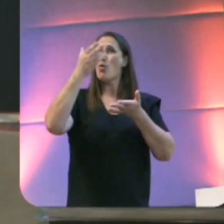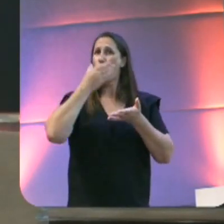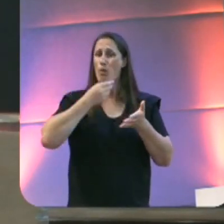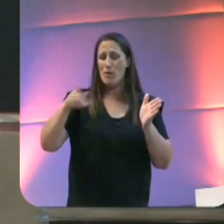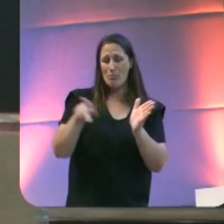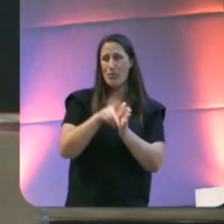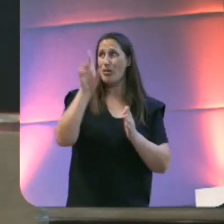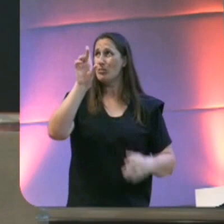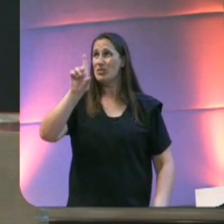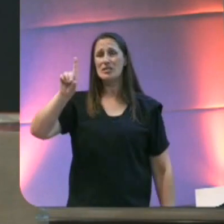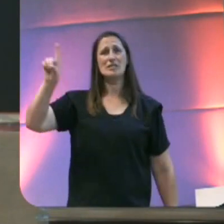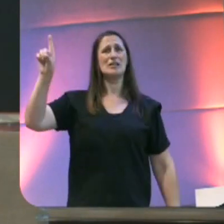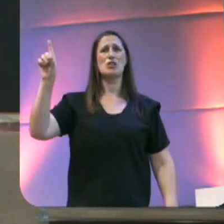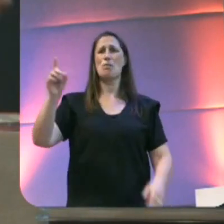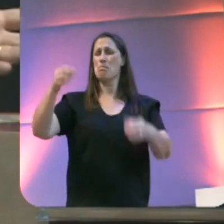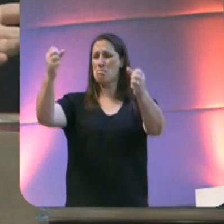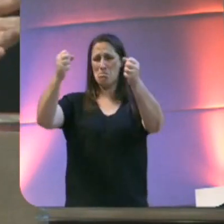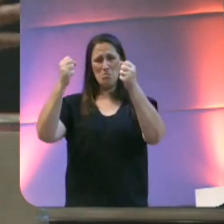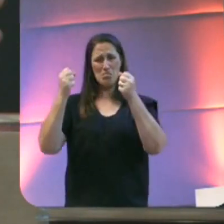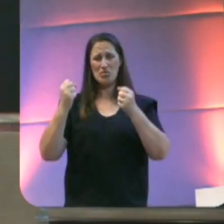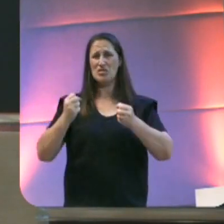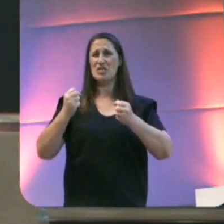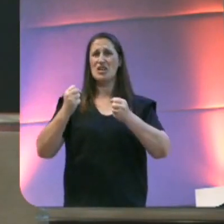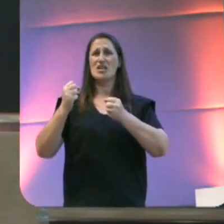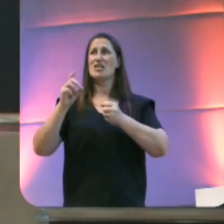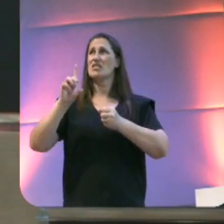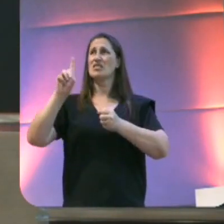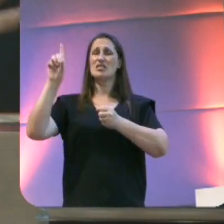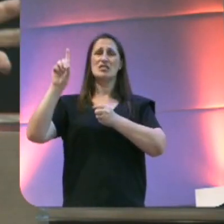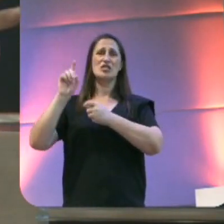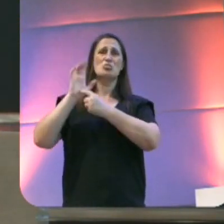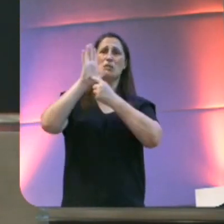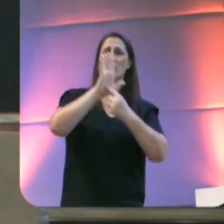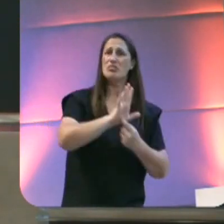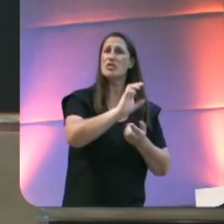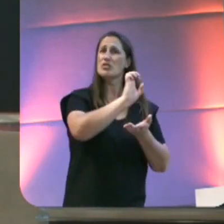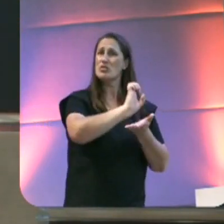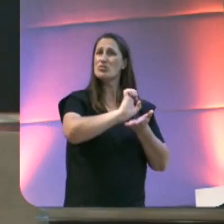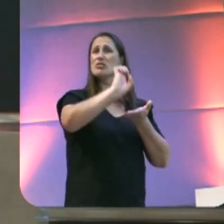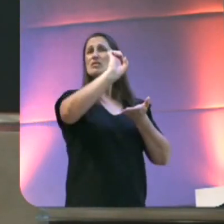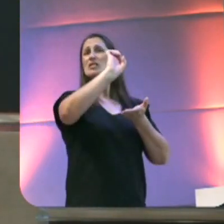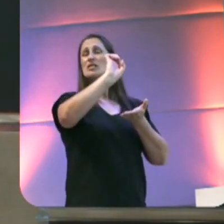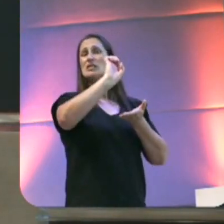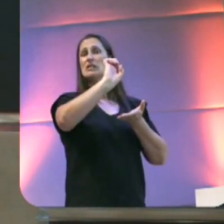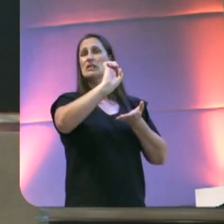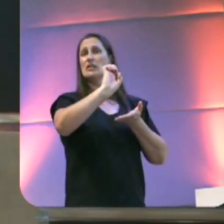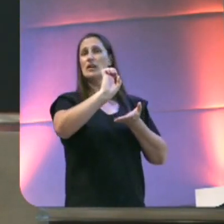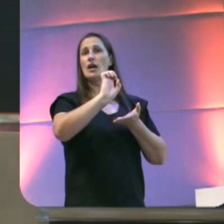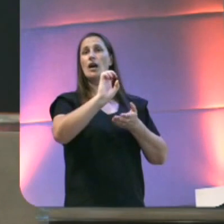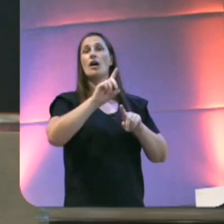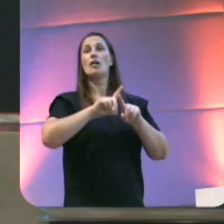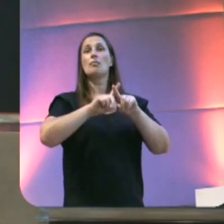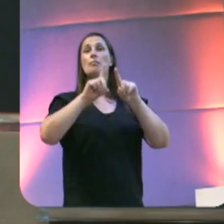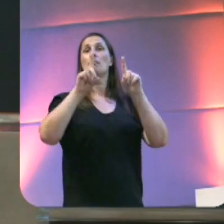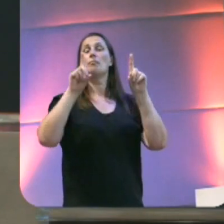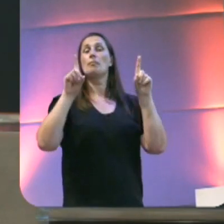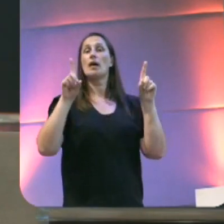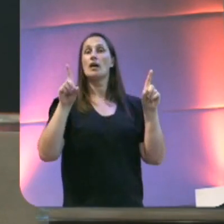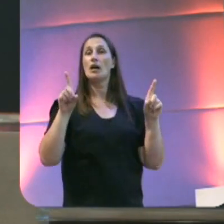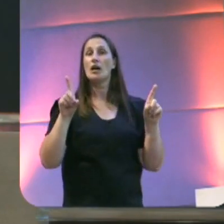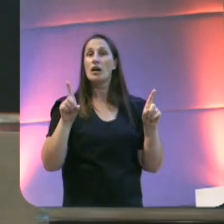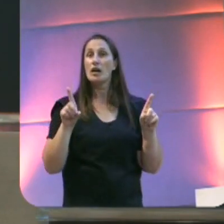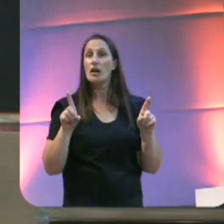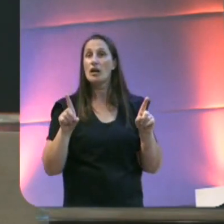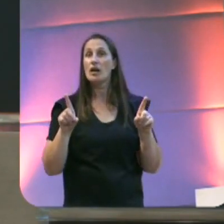maravilhoso. O poder de Deus se manifestou na vida desse homem de uma maneira tremenda. Mas quando chega no